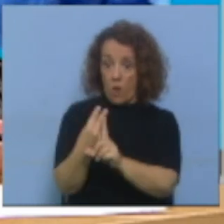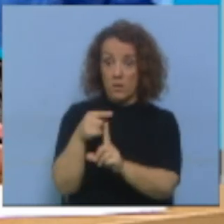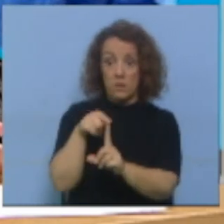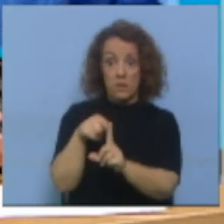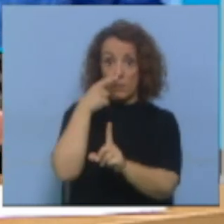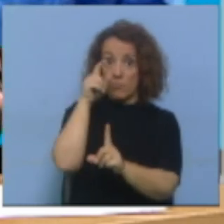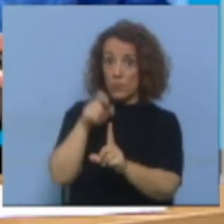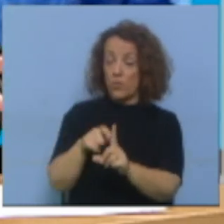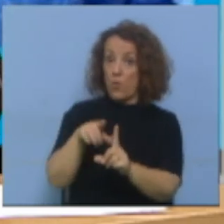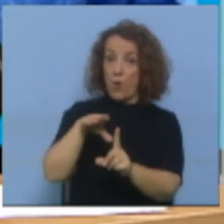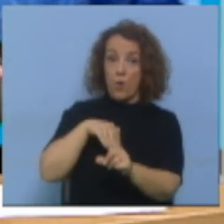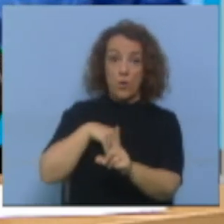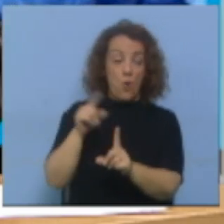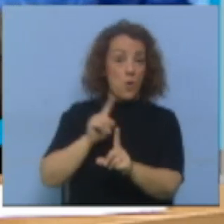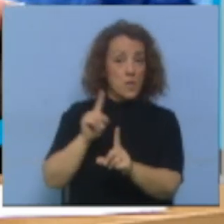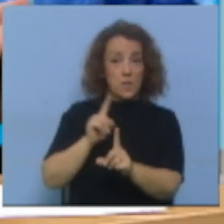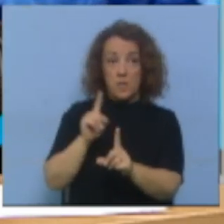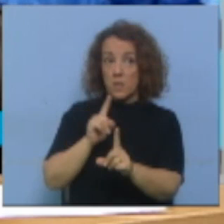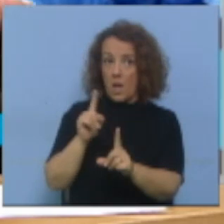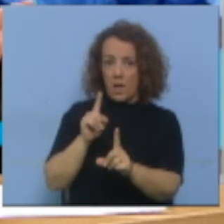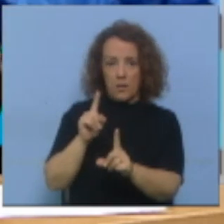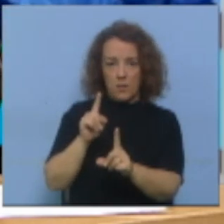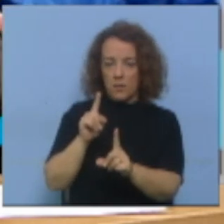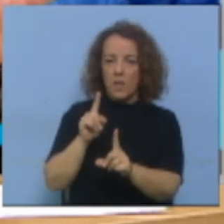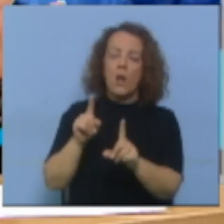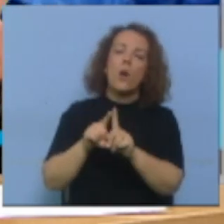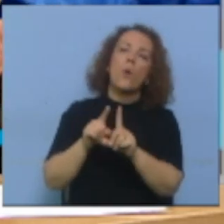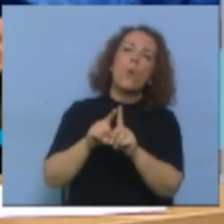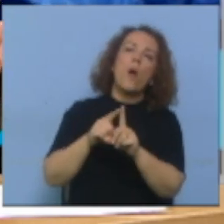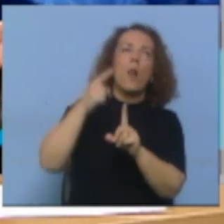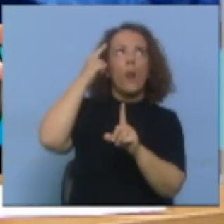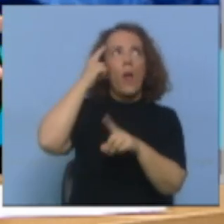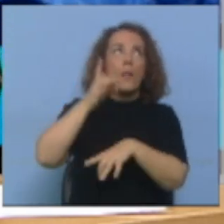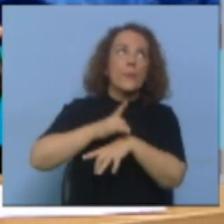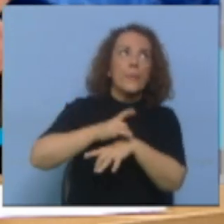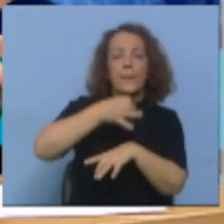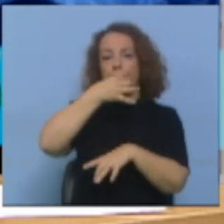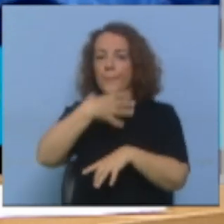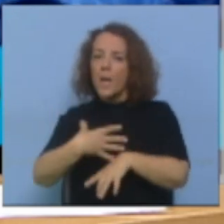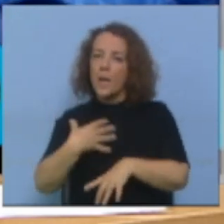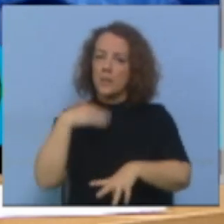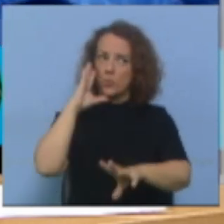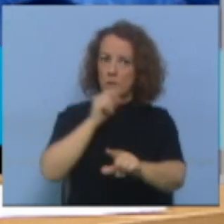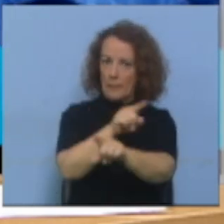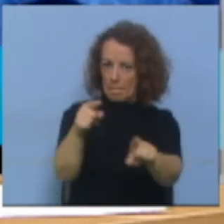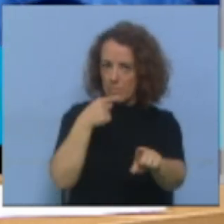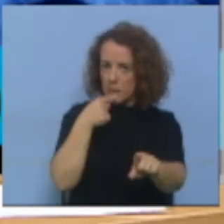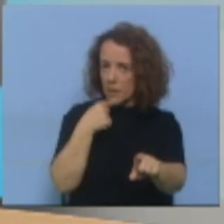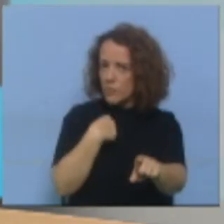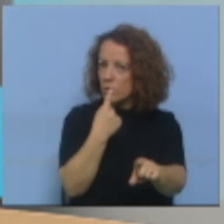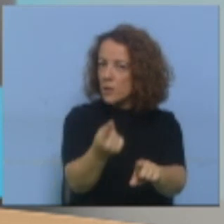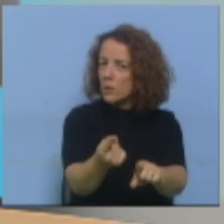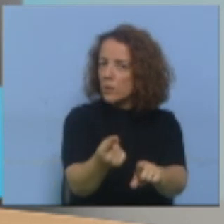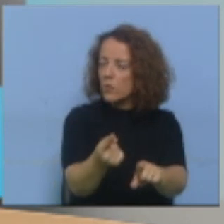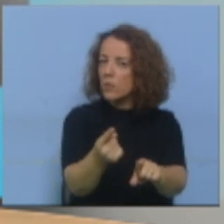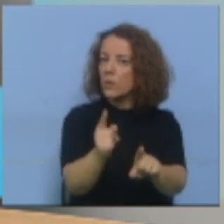aceitar com a justificação de uma espiritualidade doentia. Não sei se me faço entender. Sim. Isto é,